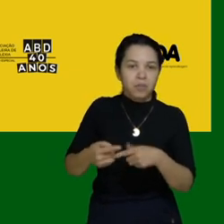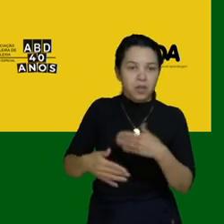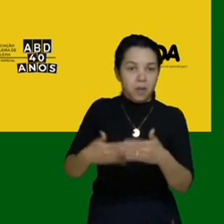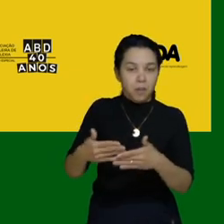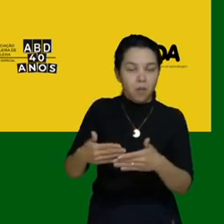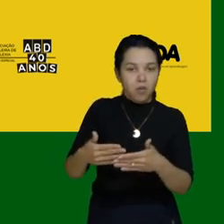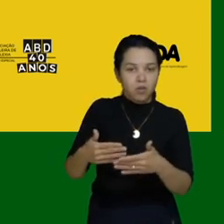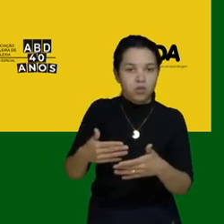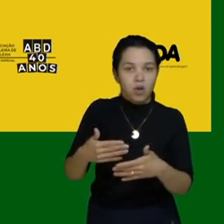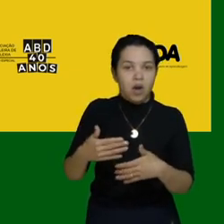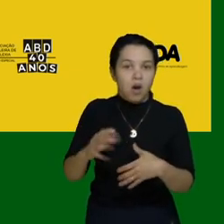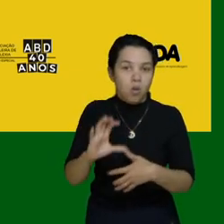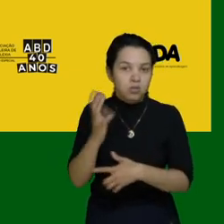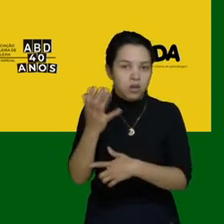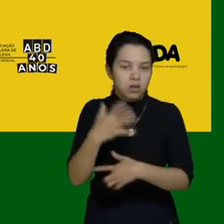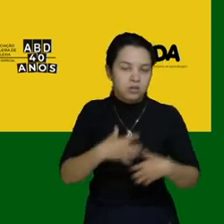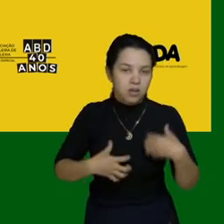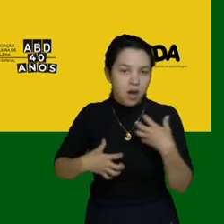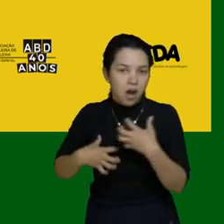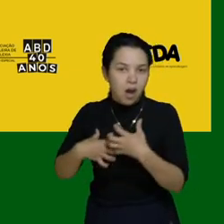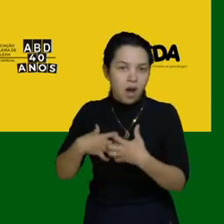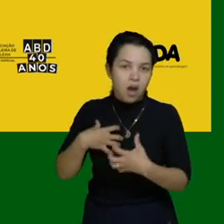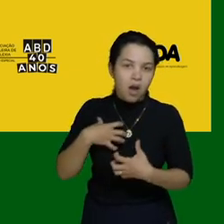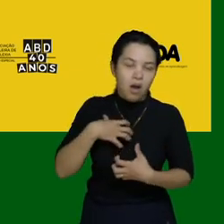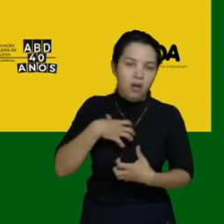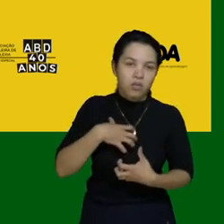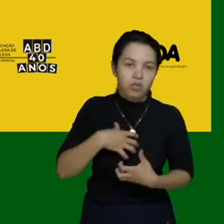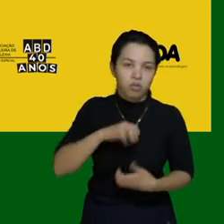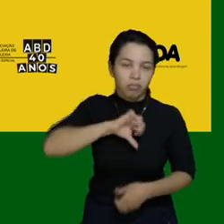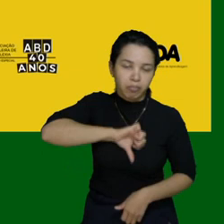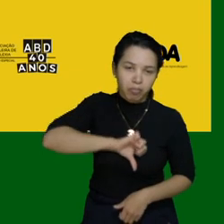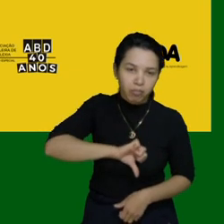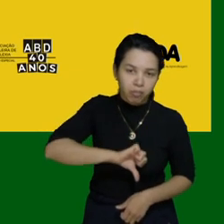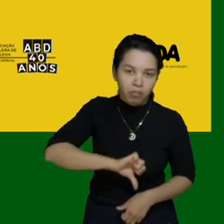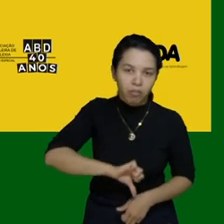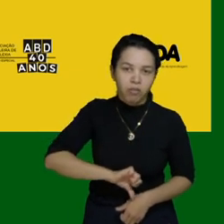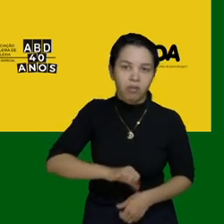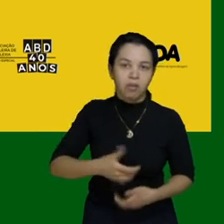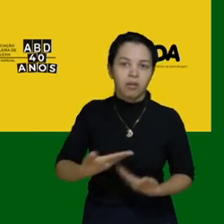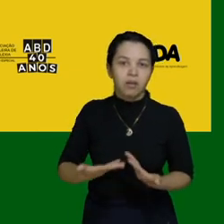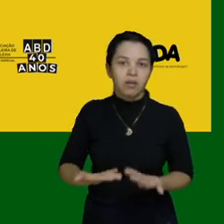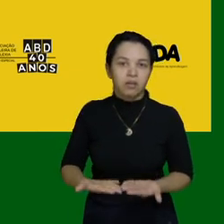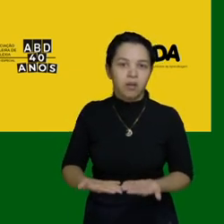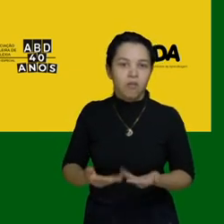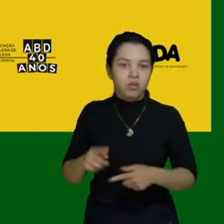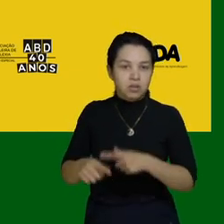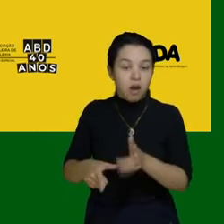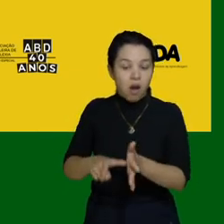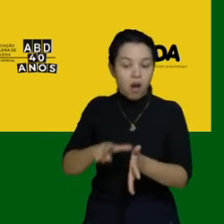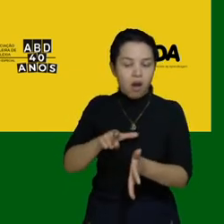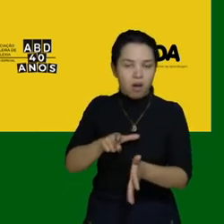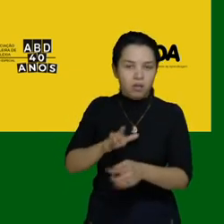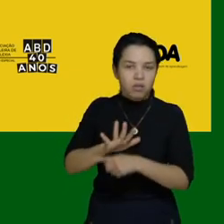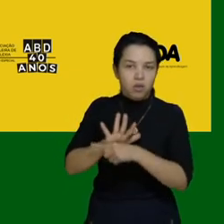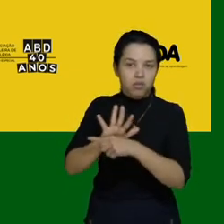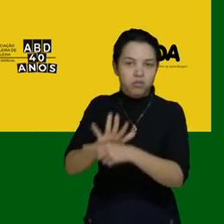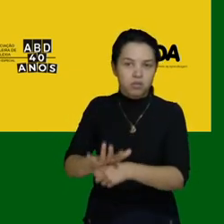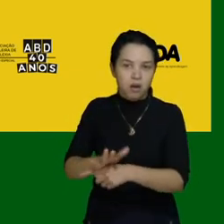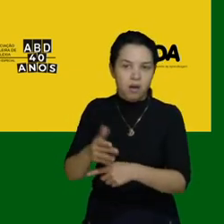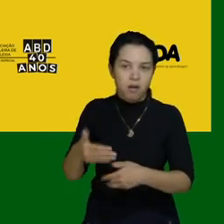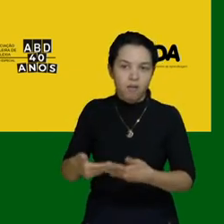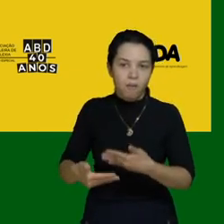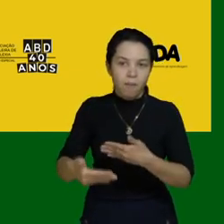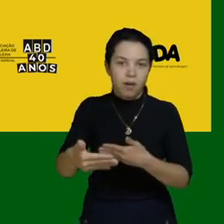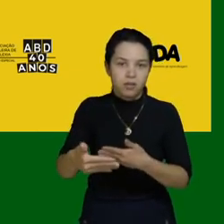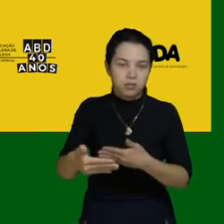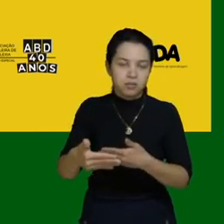ansiedade de baixa autoestima né você já começa a trabalhar das pequenininhos né os primeiros anos e remediativa né após